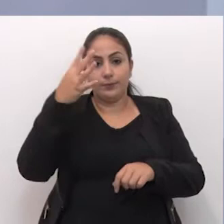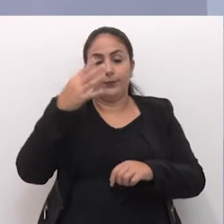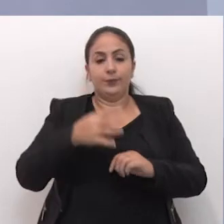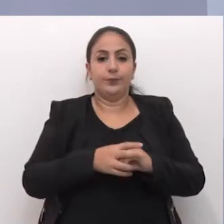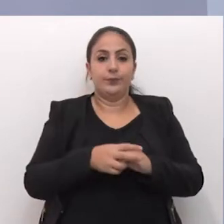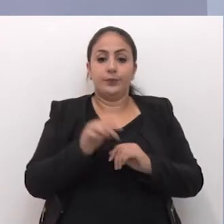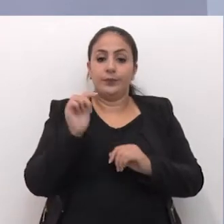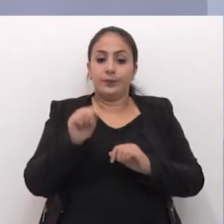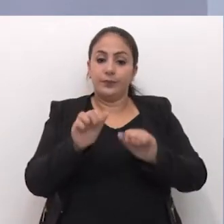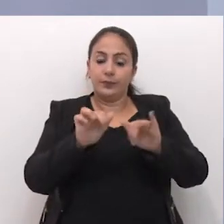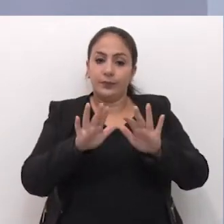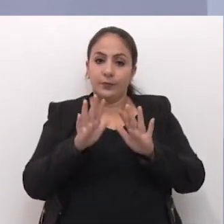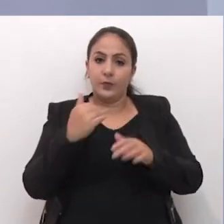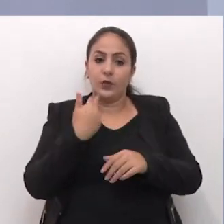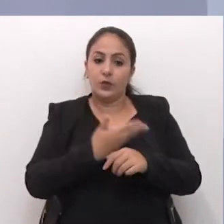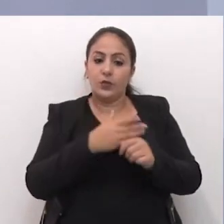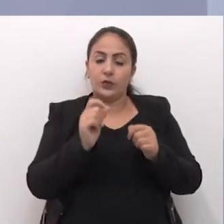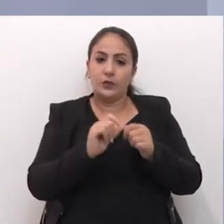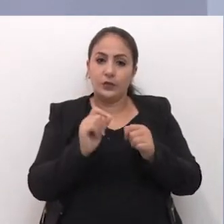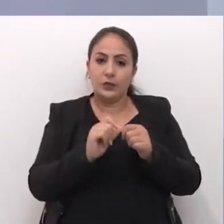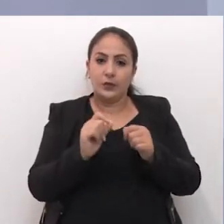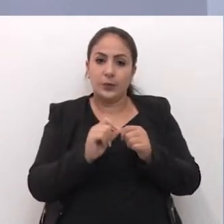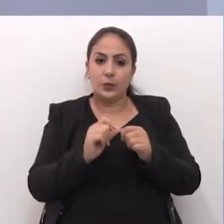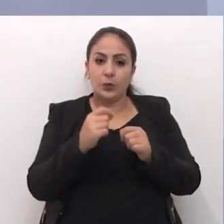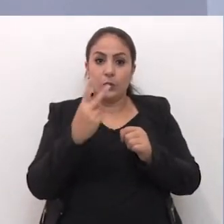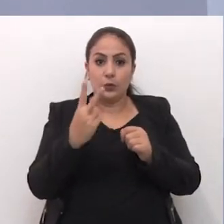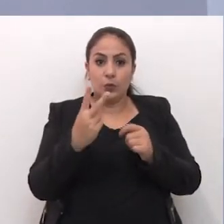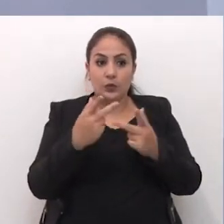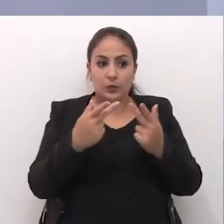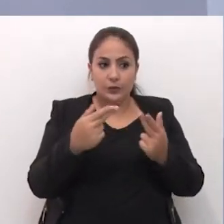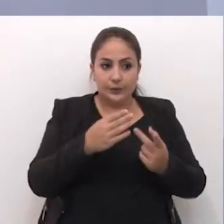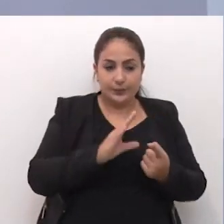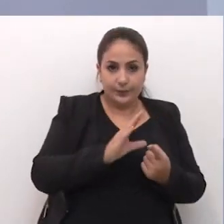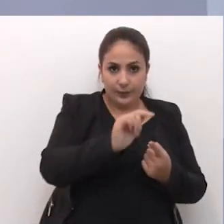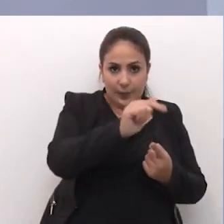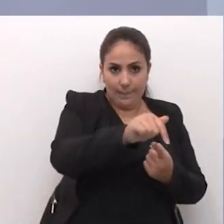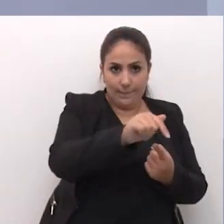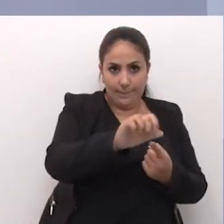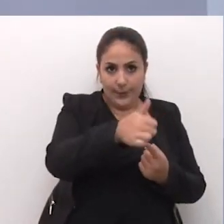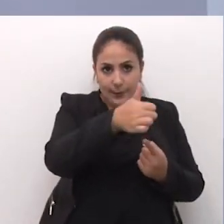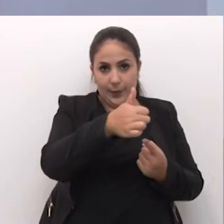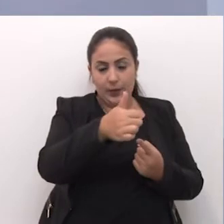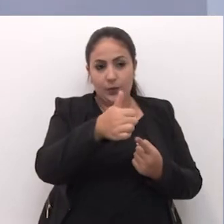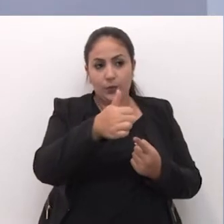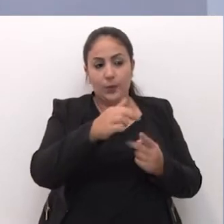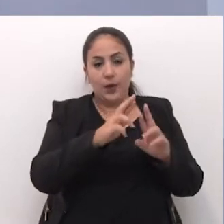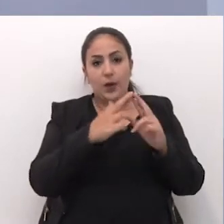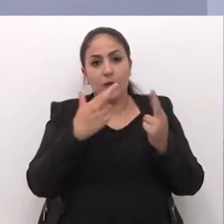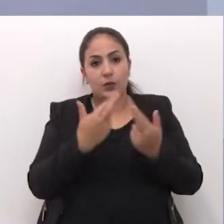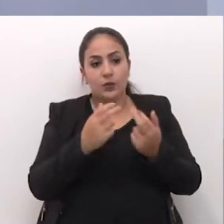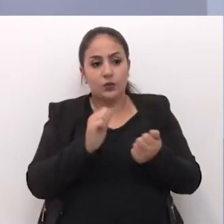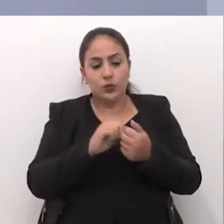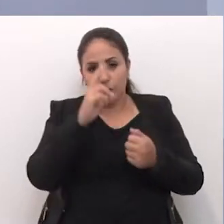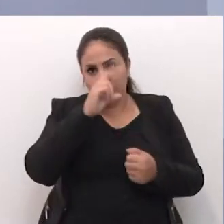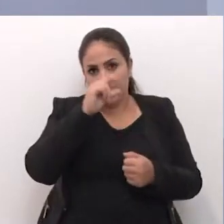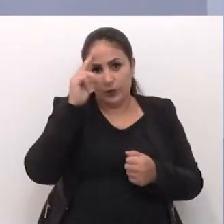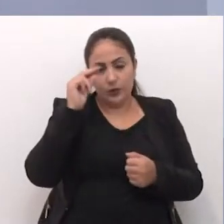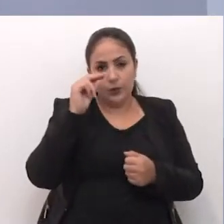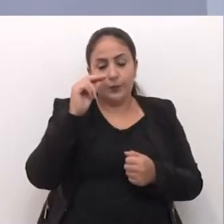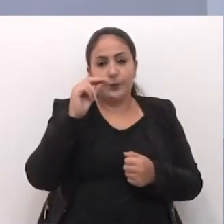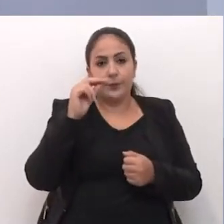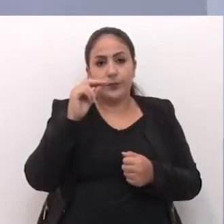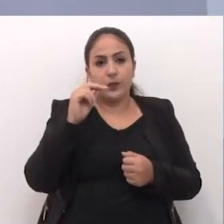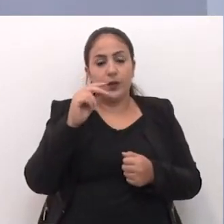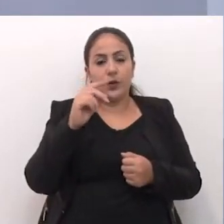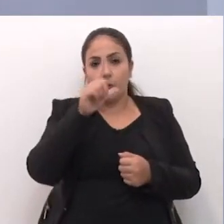solução. Nessa audiência nós fizemos 2 encaminhamentos. Primeiro, um encaminhamento de uma reunião com o Executivo